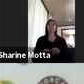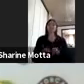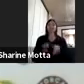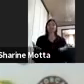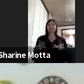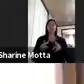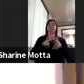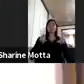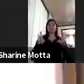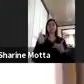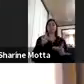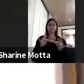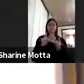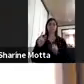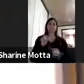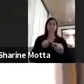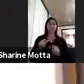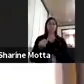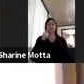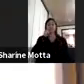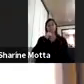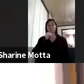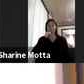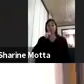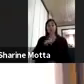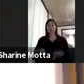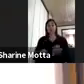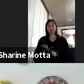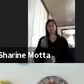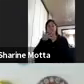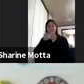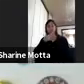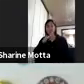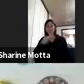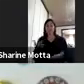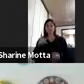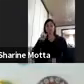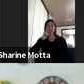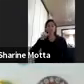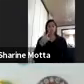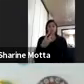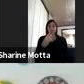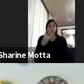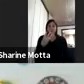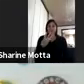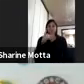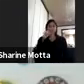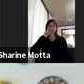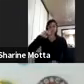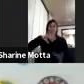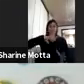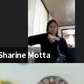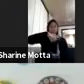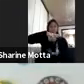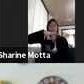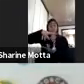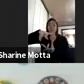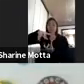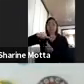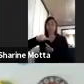aqui, começando a falar sobre mulheres e crianças, gente, porque hoje, dia 23, é o Dia Mundial